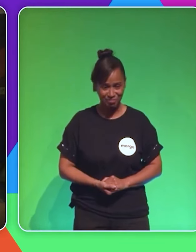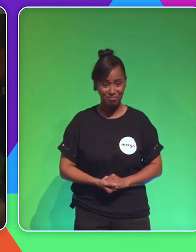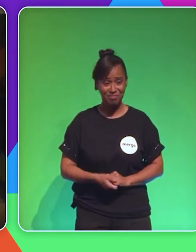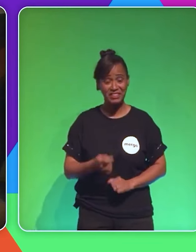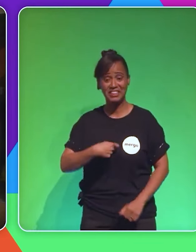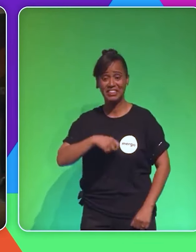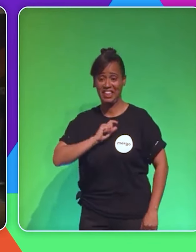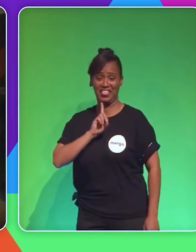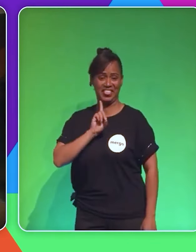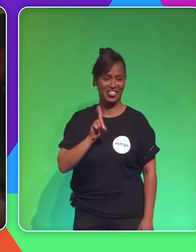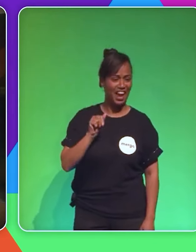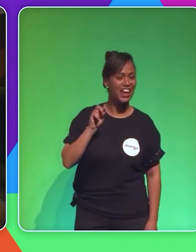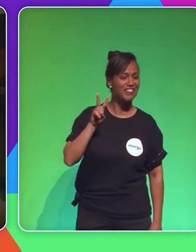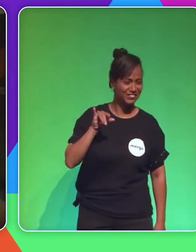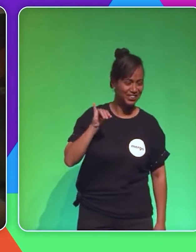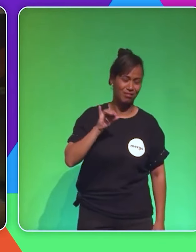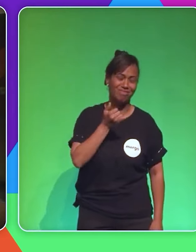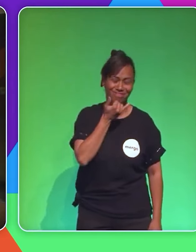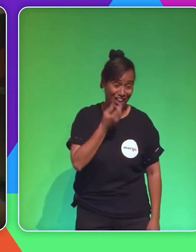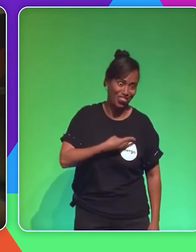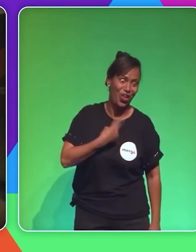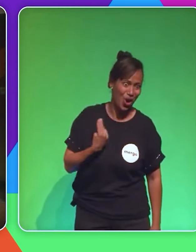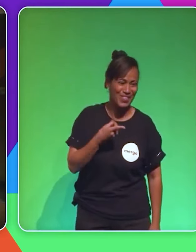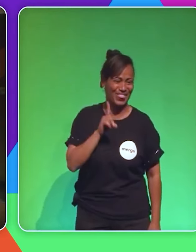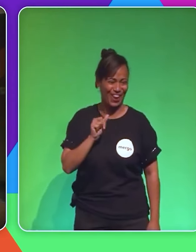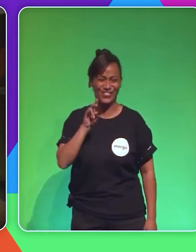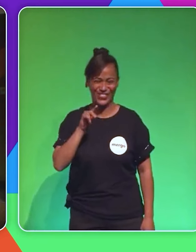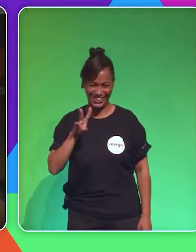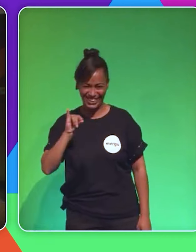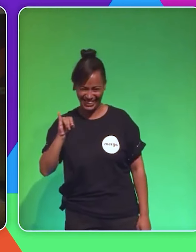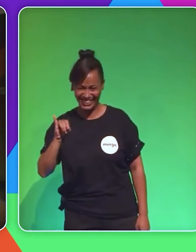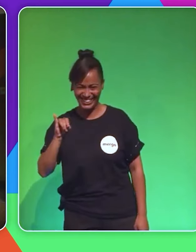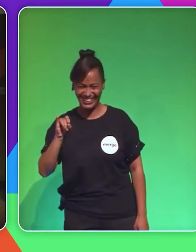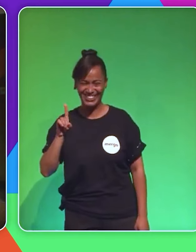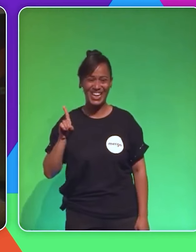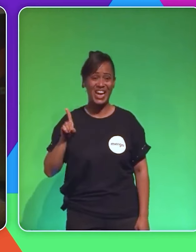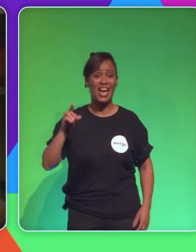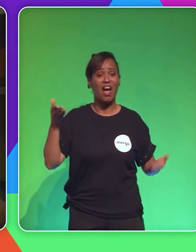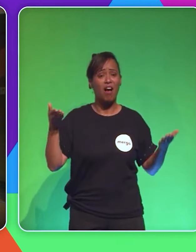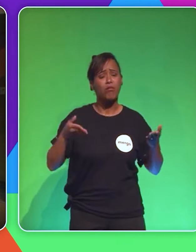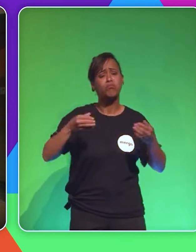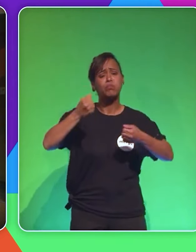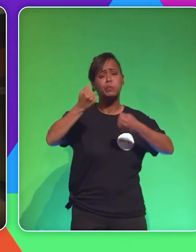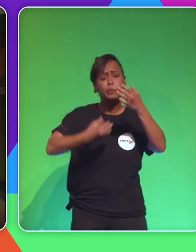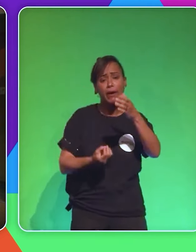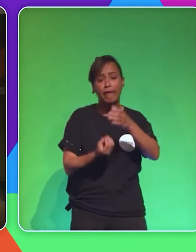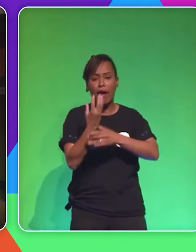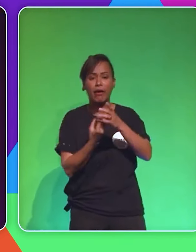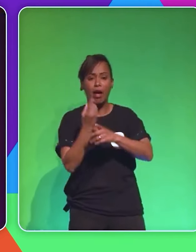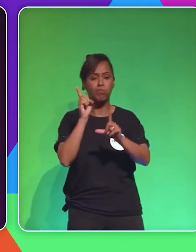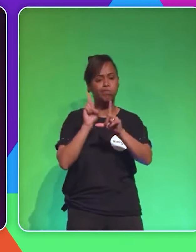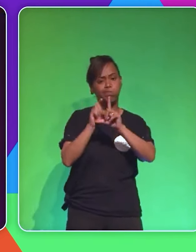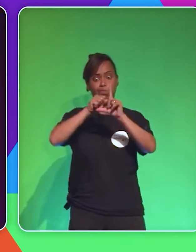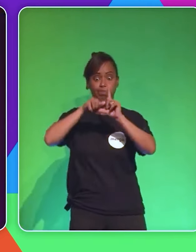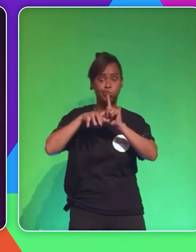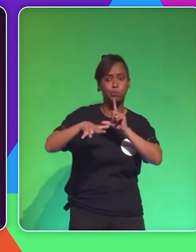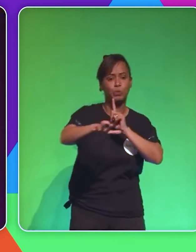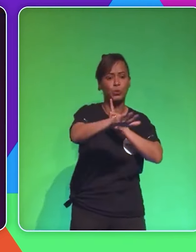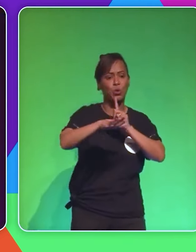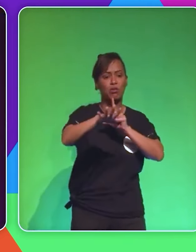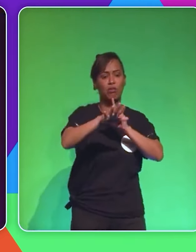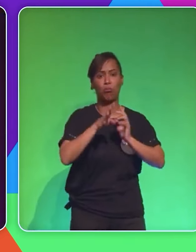David Art eu tô aqui para falar sobre eh a produção de conteúdo sobre a responsabilidade que nós